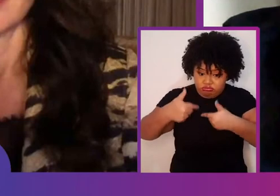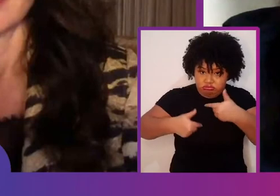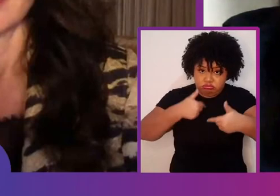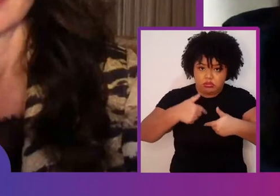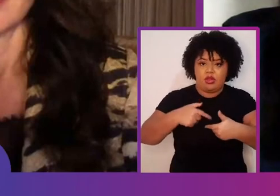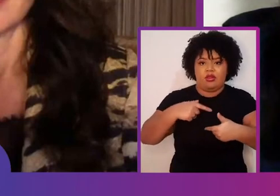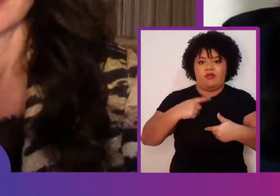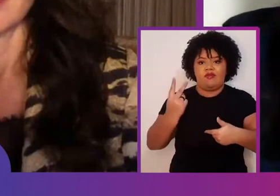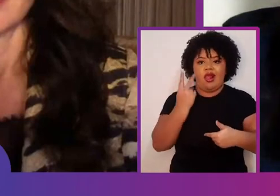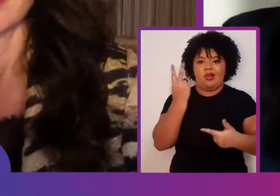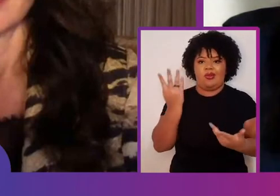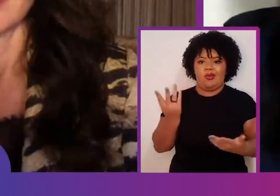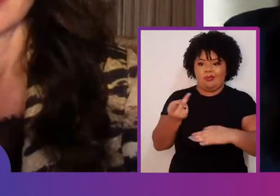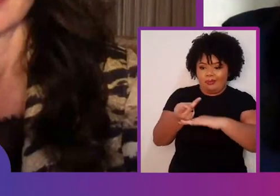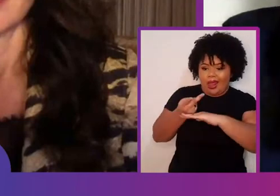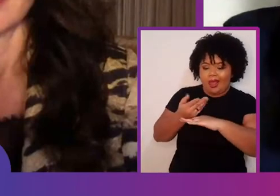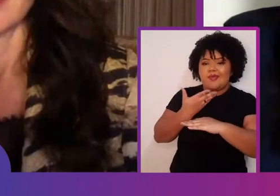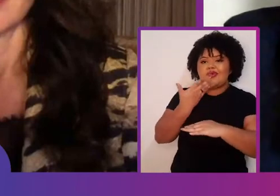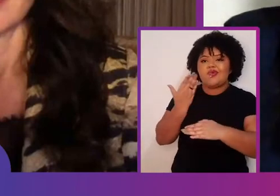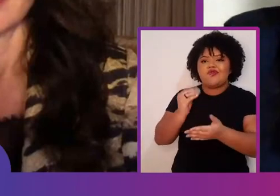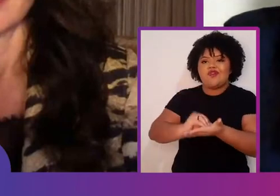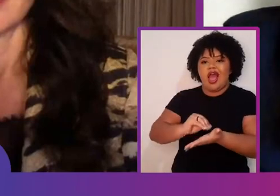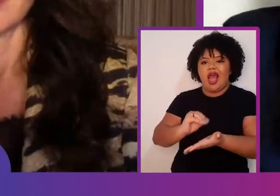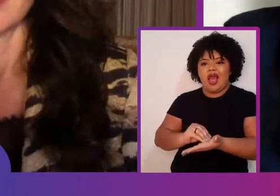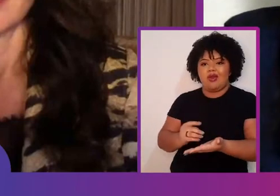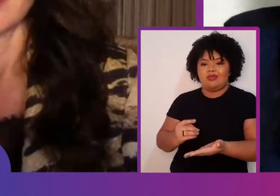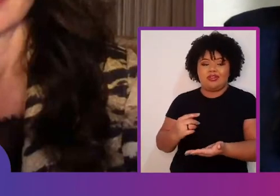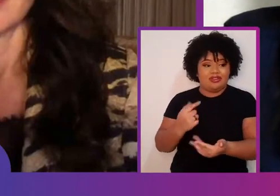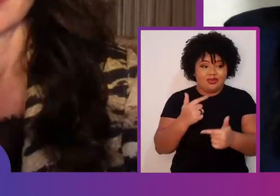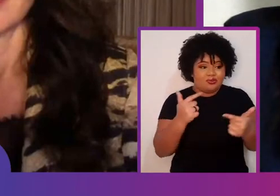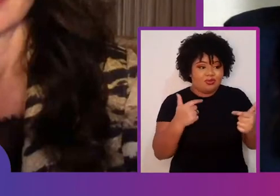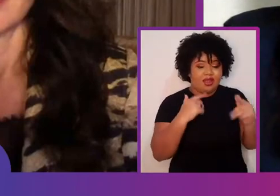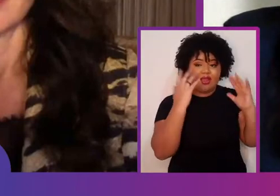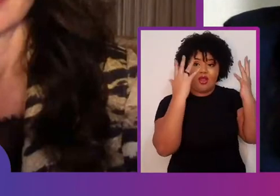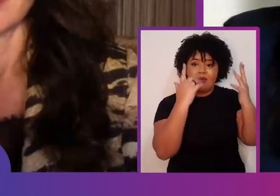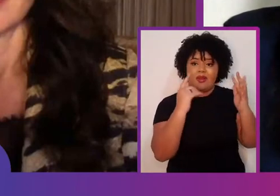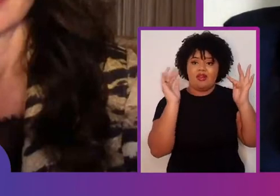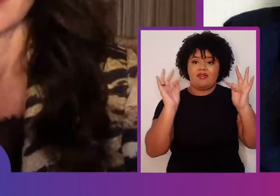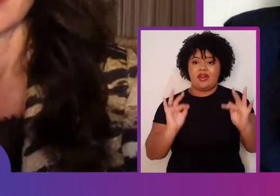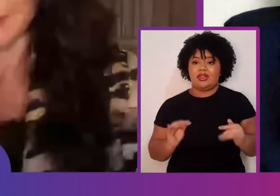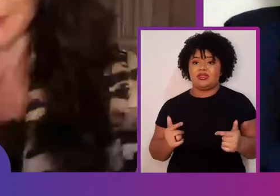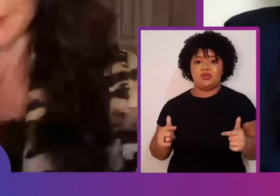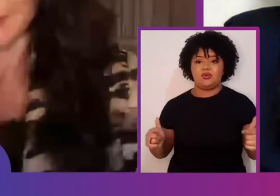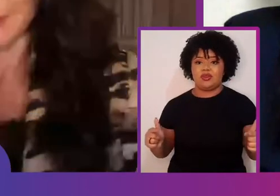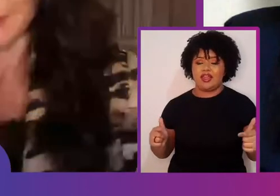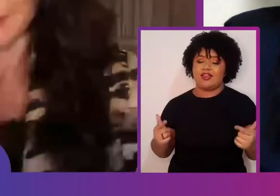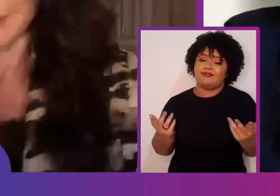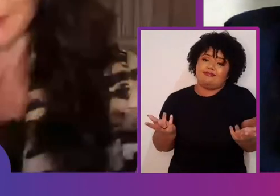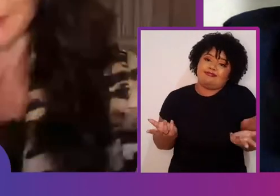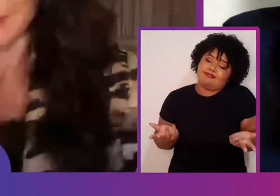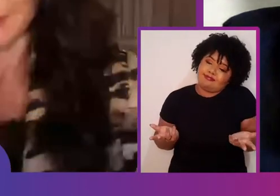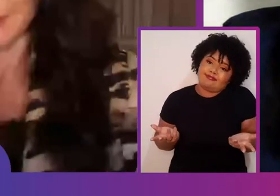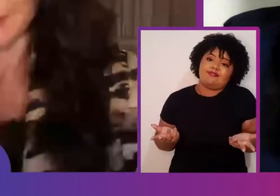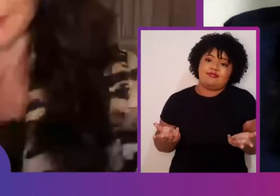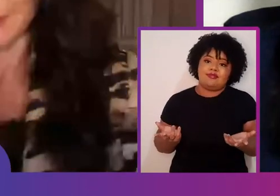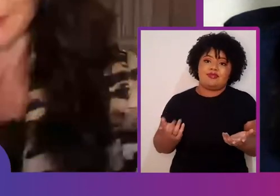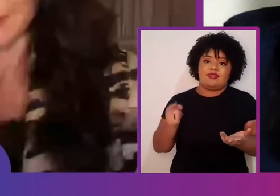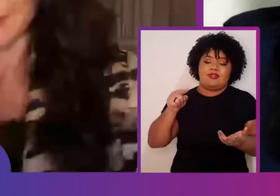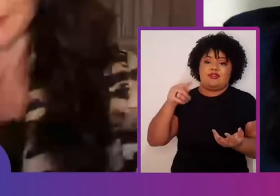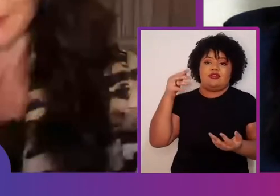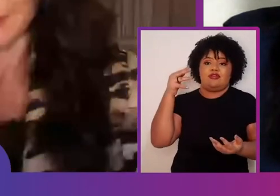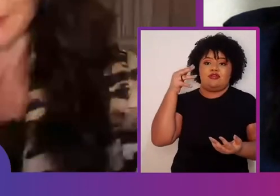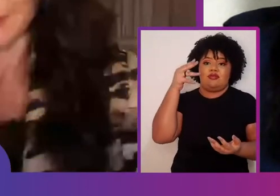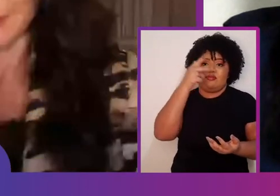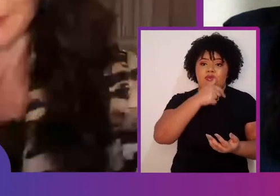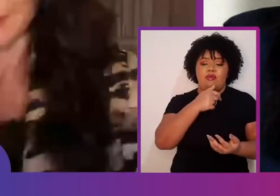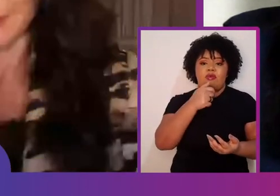se a gente não tem esse momento de reconhecimento, se a gente não comemora, a gente não fecha o ciclo. Porque tem um ciclo muito bonito de